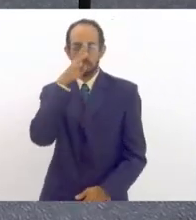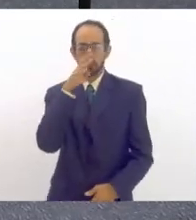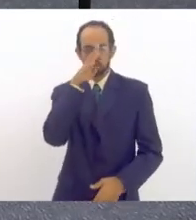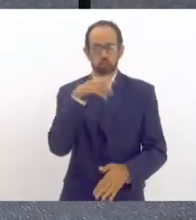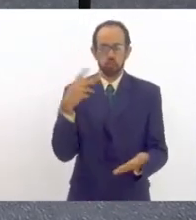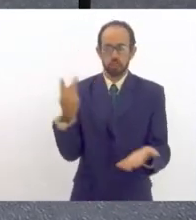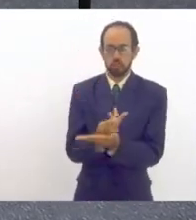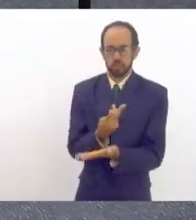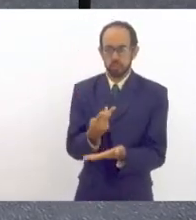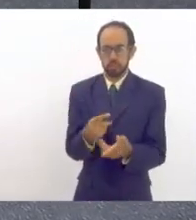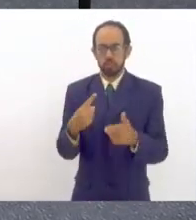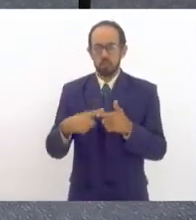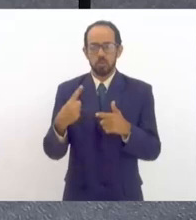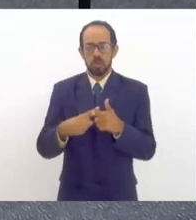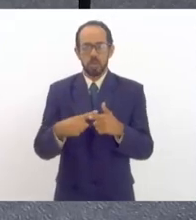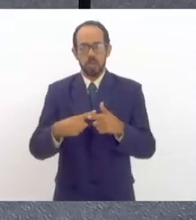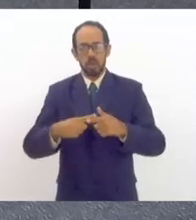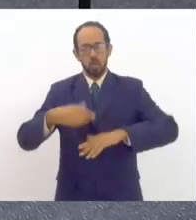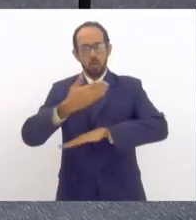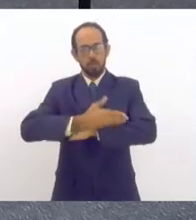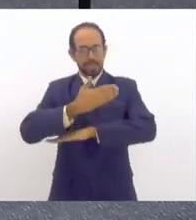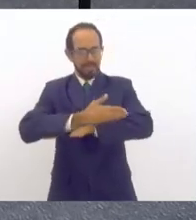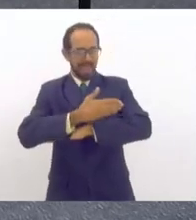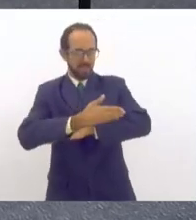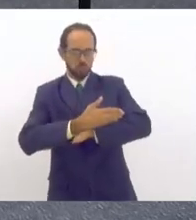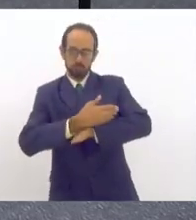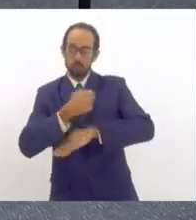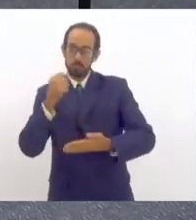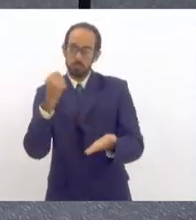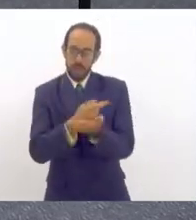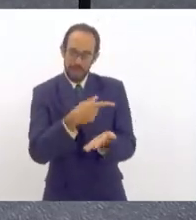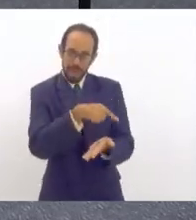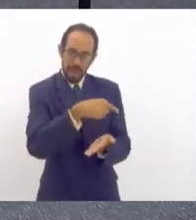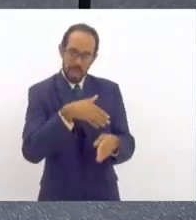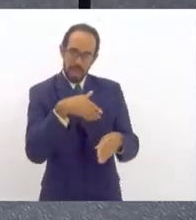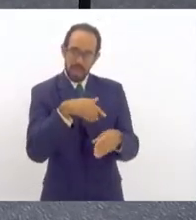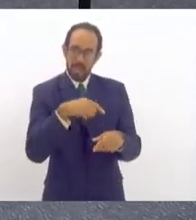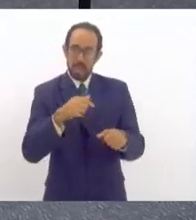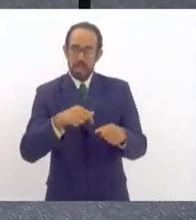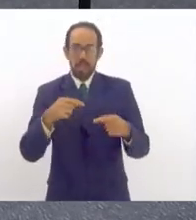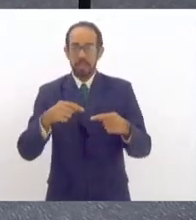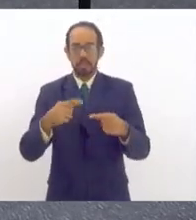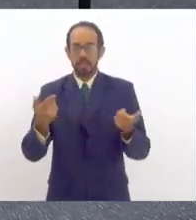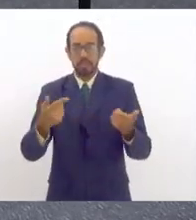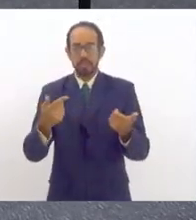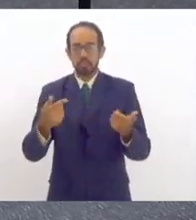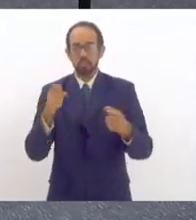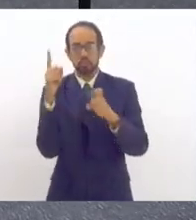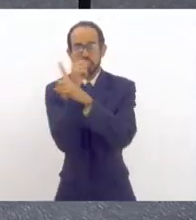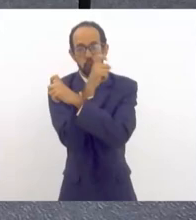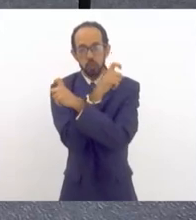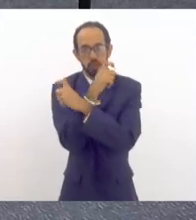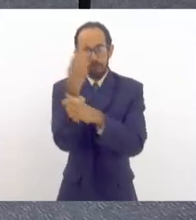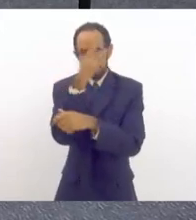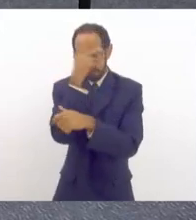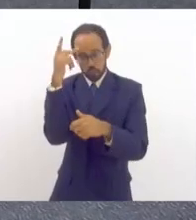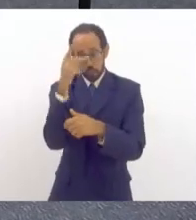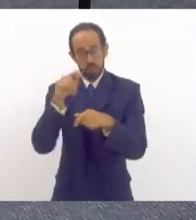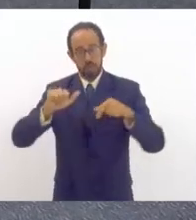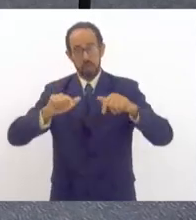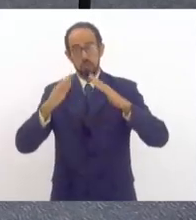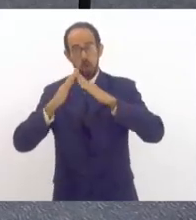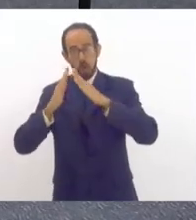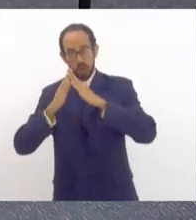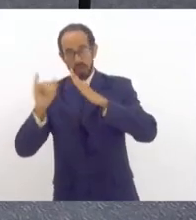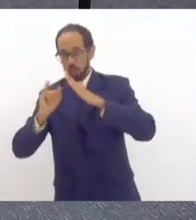o pedágio ele vai limitar a empregabilidade quem mora Itaguaí e mora e trabalha em Mangaratiba porque